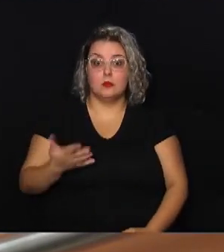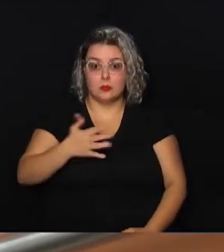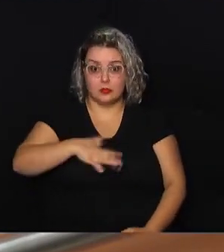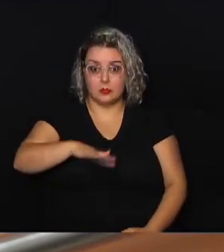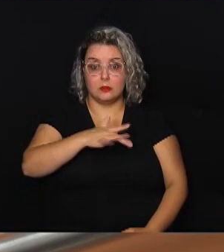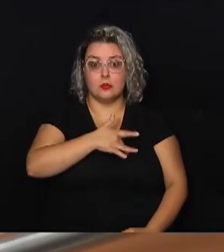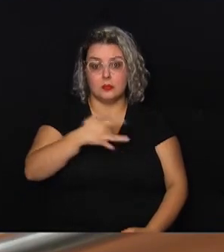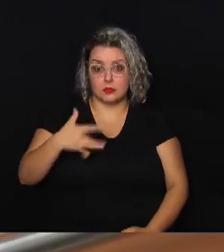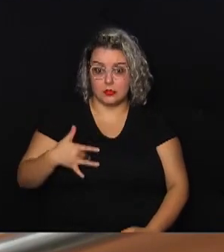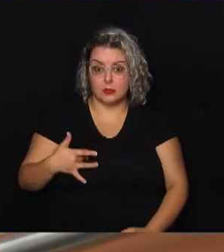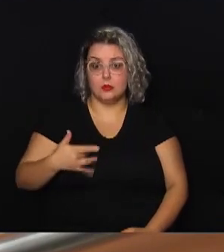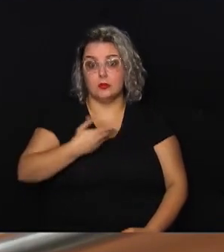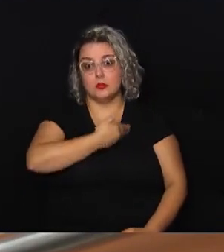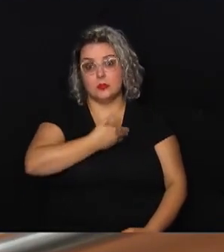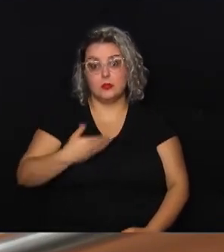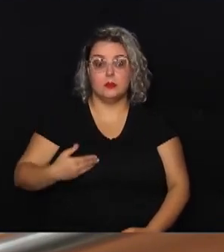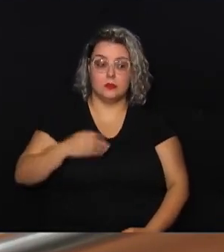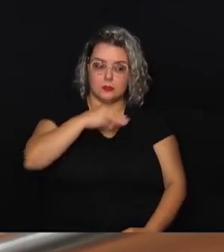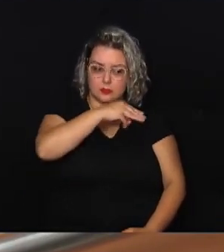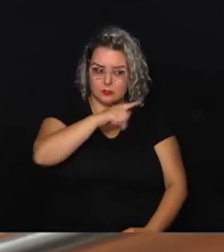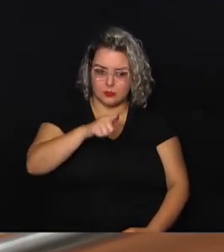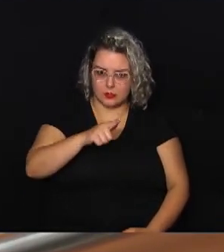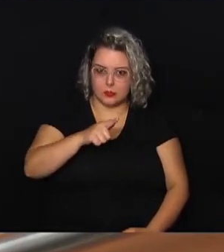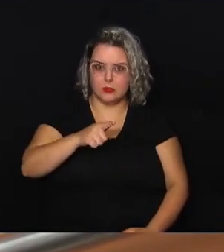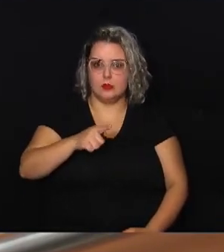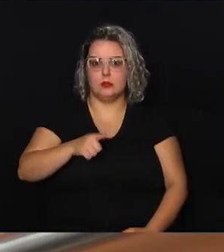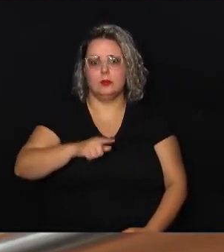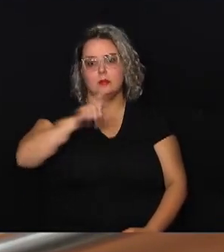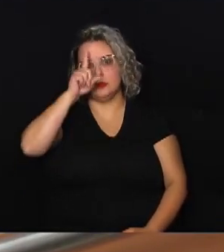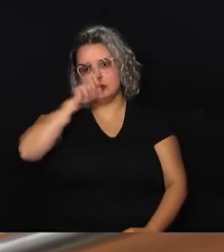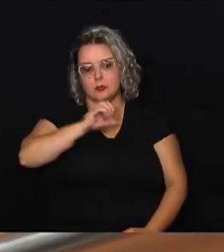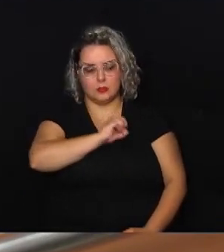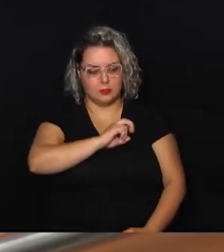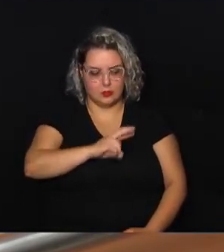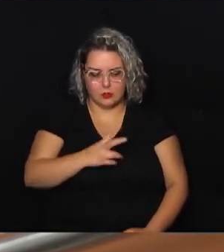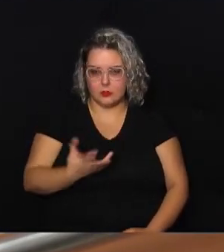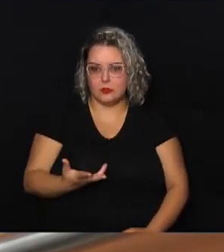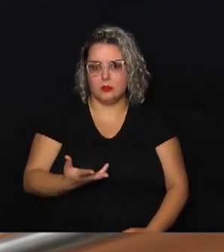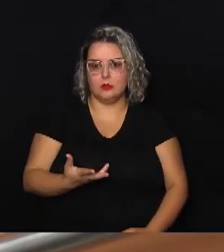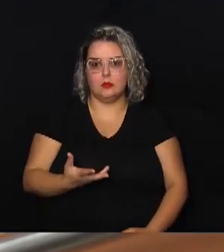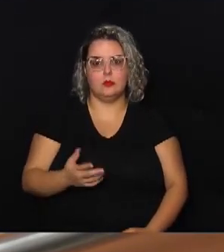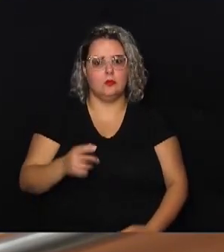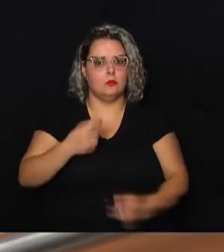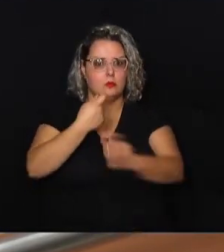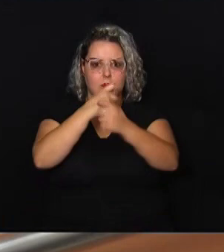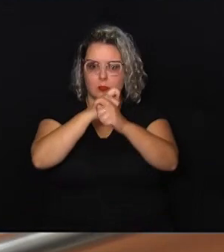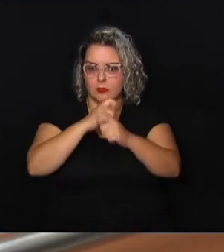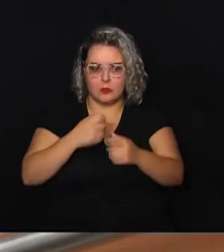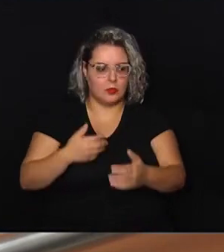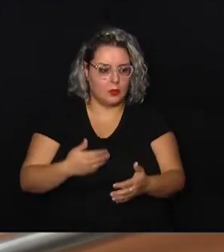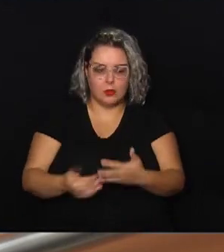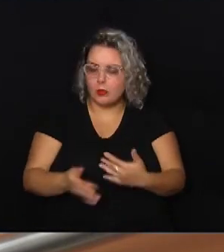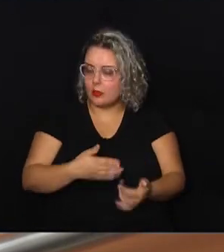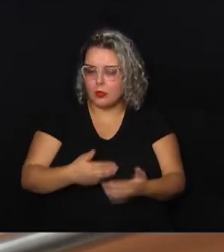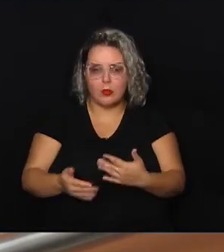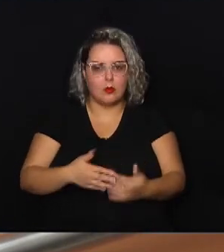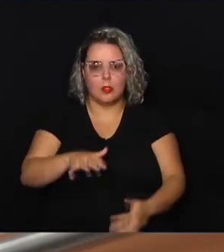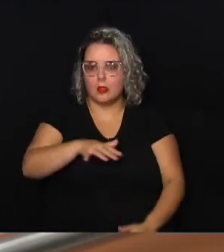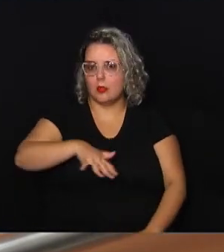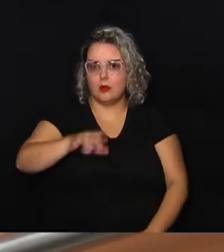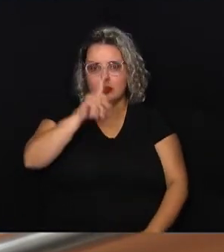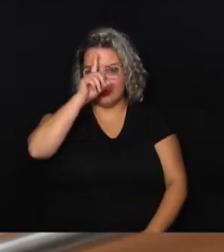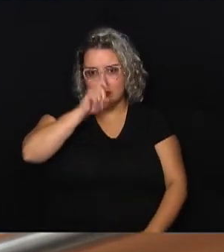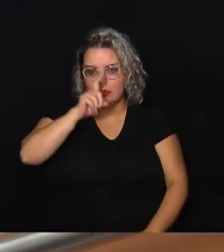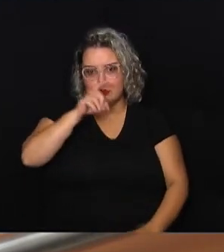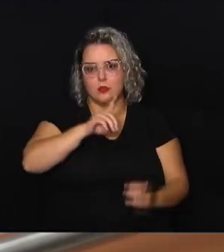saúde pública, desde Mário Gatti, Hospital Ouro Verde, PUC, quaisquer hospitais que